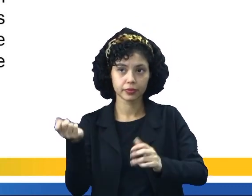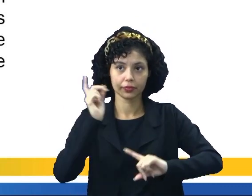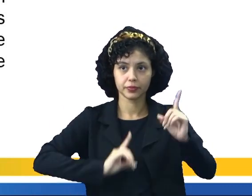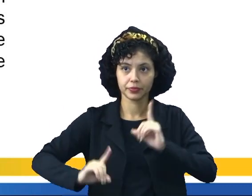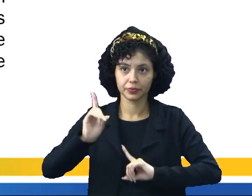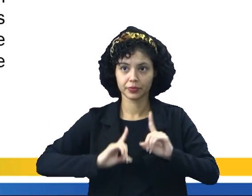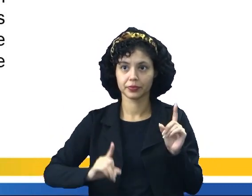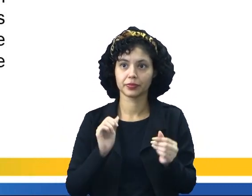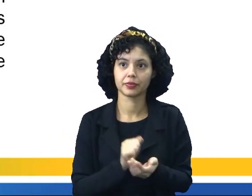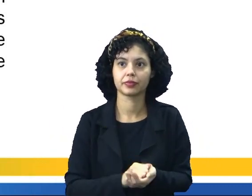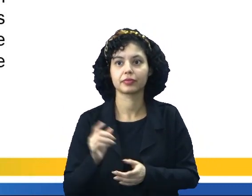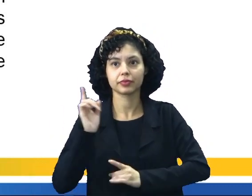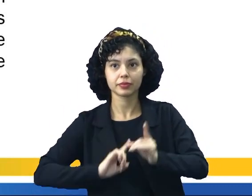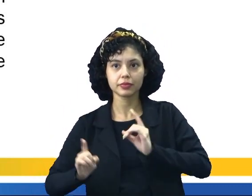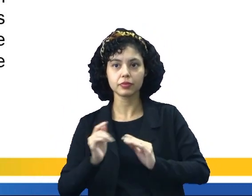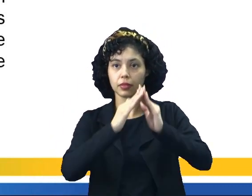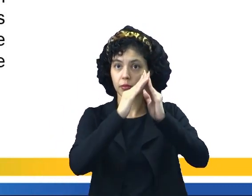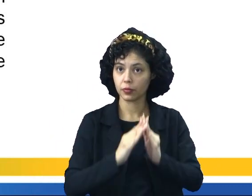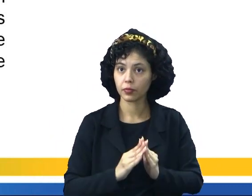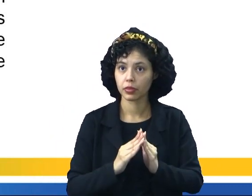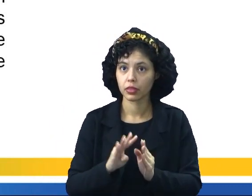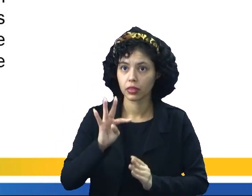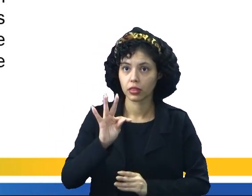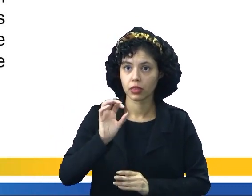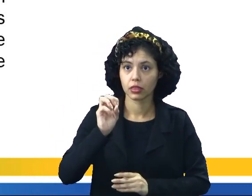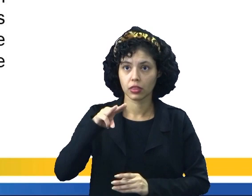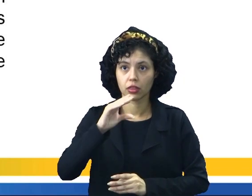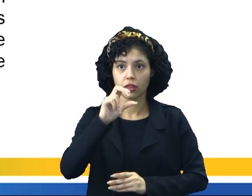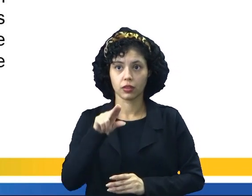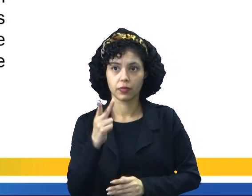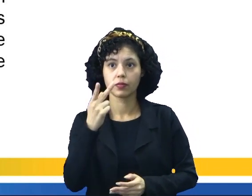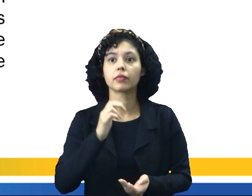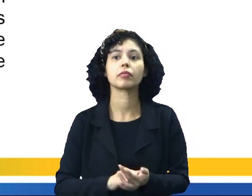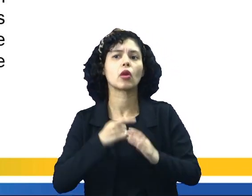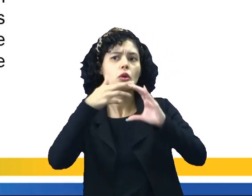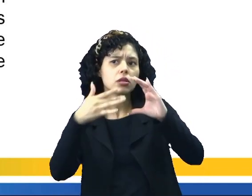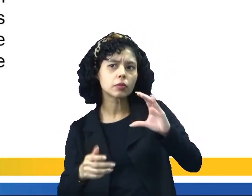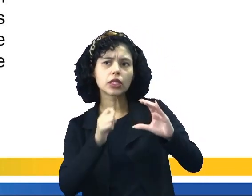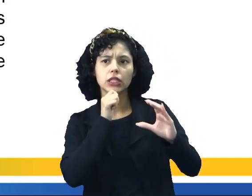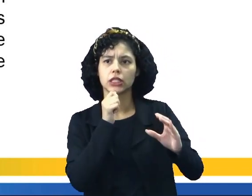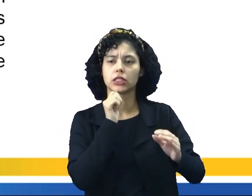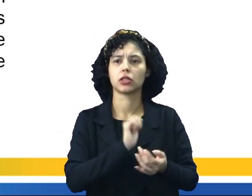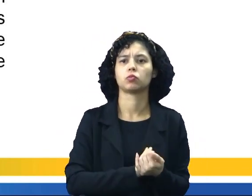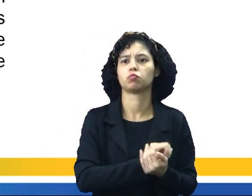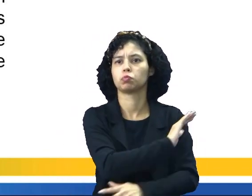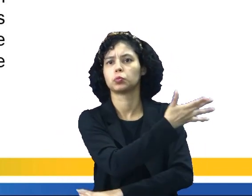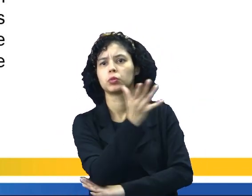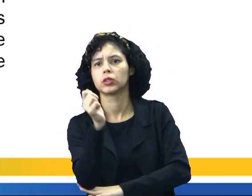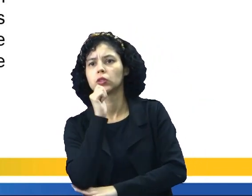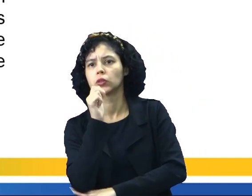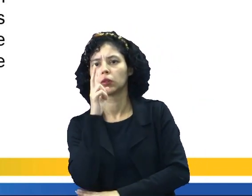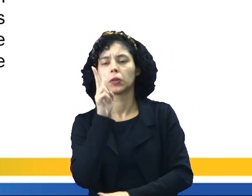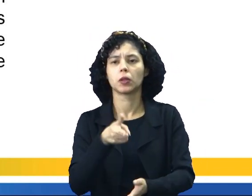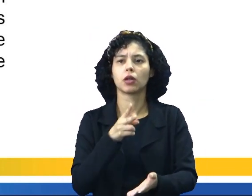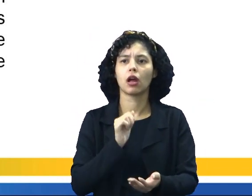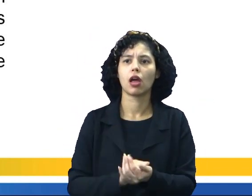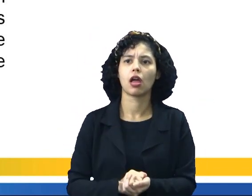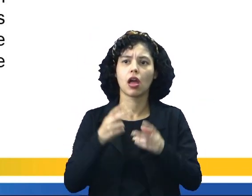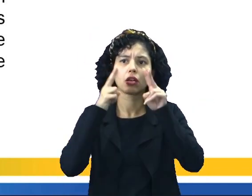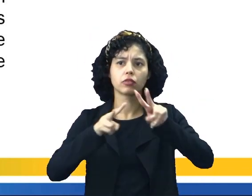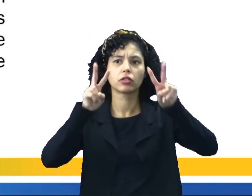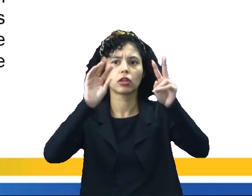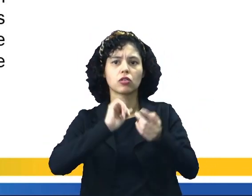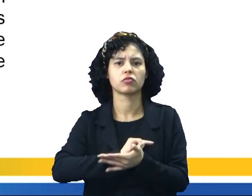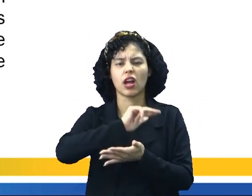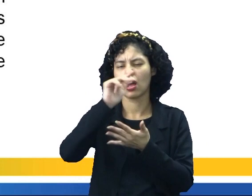diversos deuses. Esses deuses habitavam no Tamochã, uma espécie de paraíso que fazia parte da cosmovisão